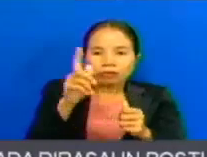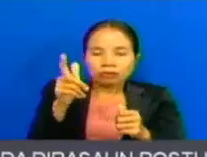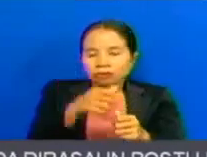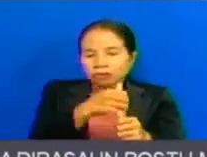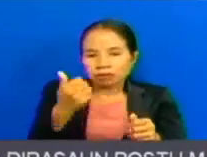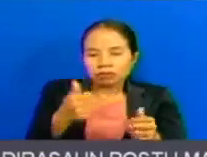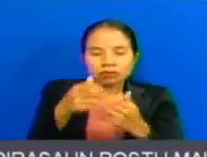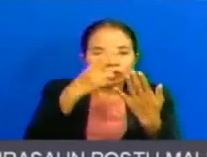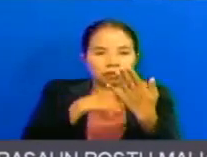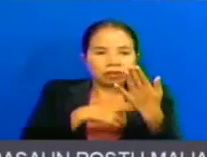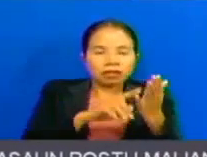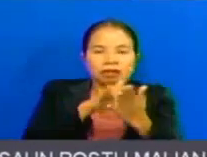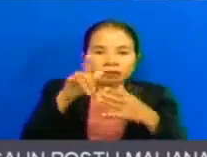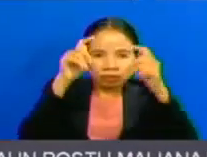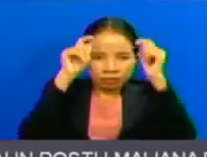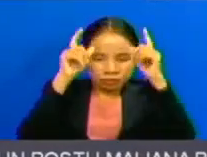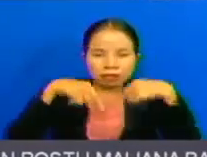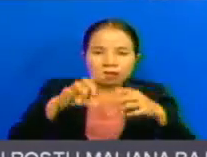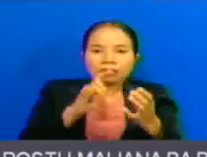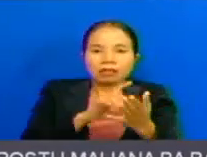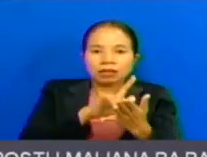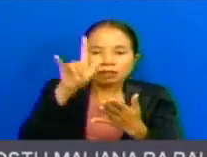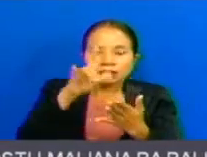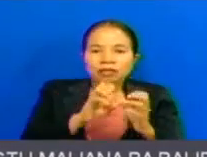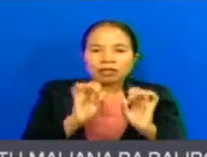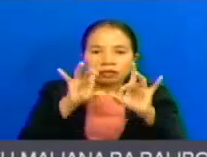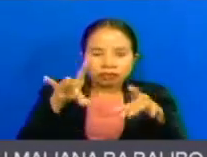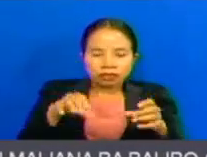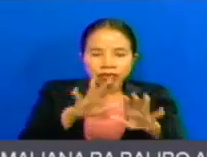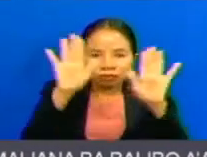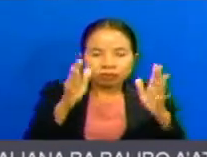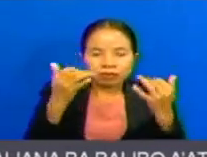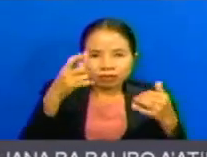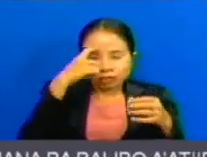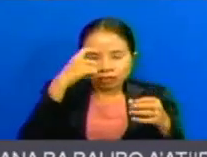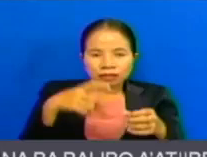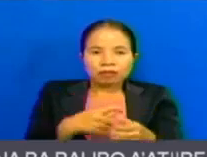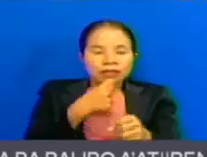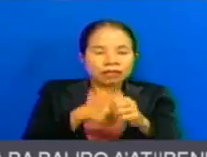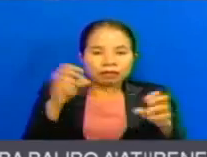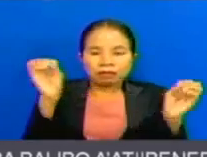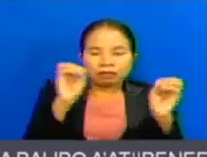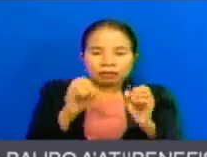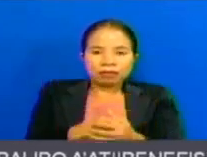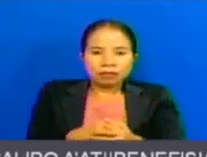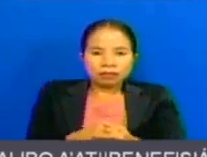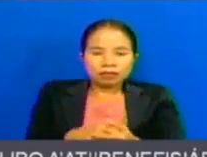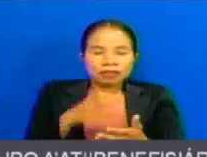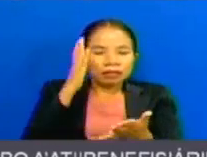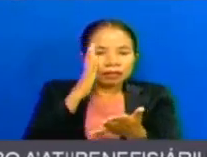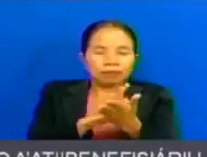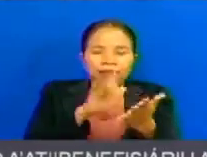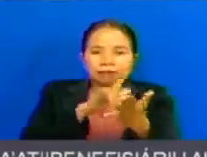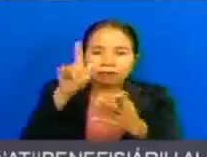horário, voo Timor Leste ba Australia. Halau ia domingo foi na leste. Mas be tamba clima la dia. Cantas decide cancela nenhuma